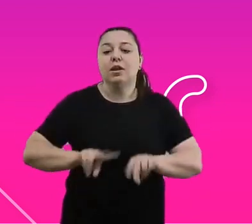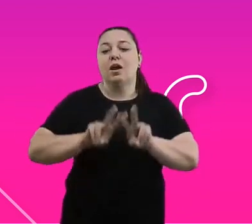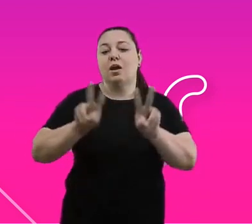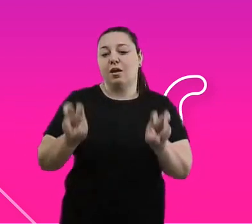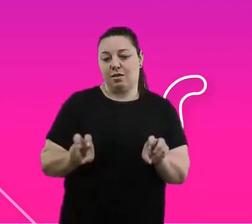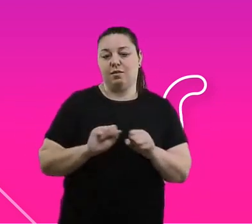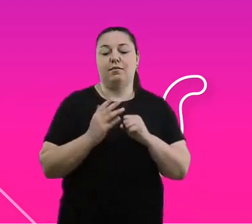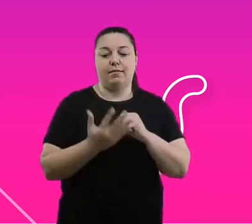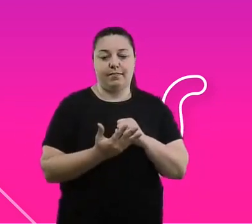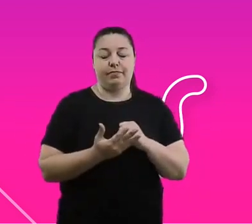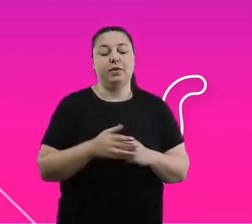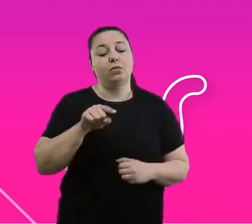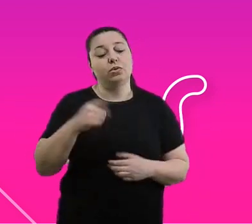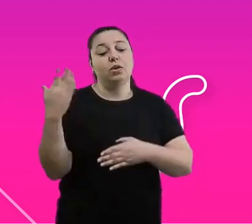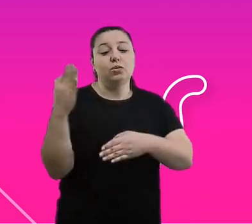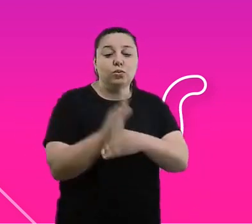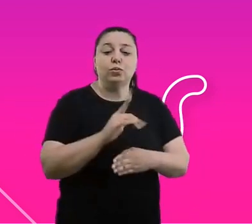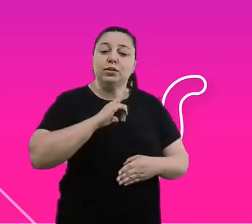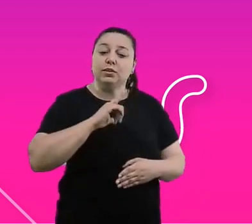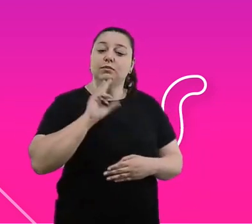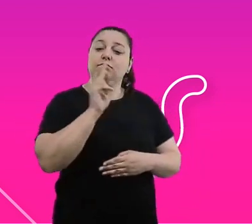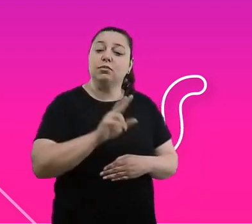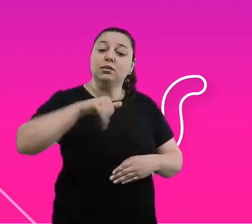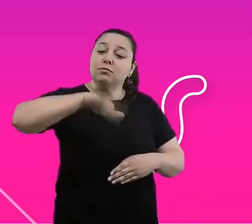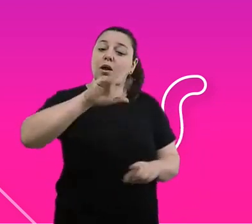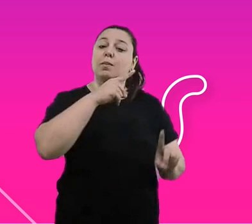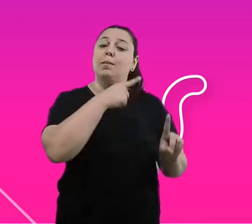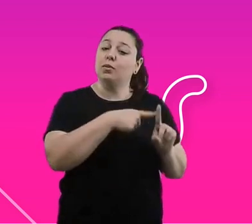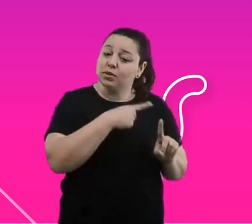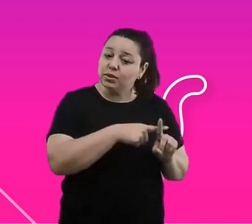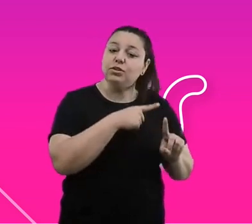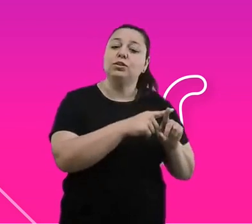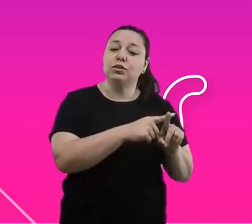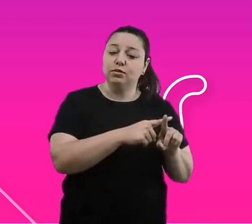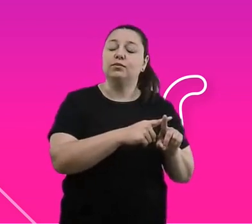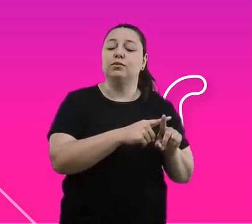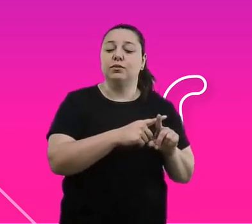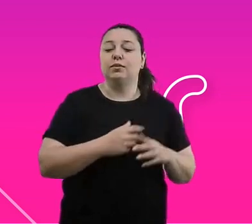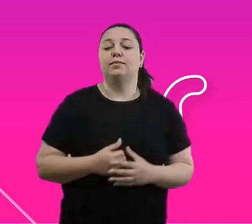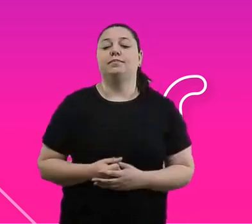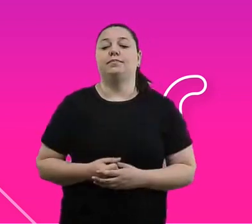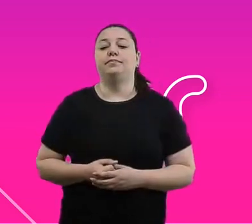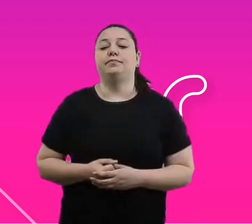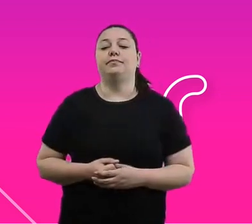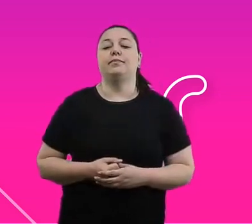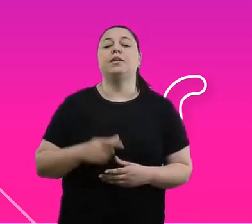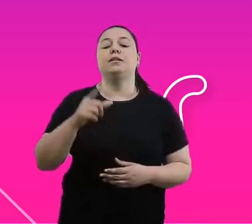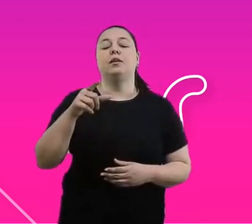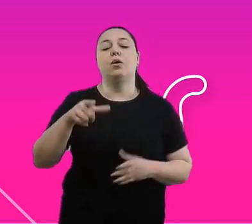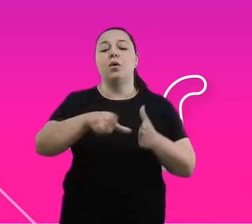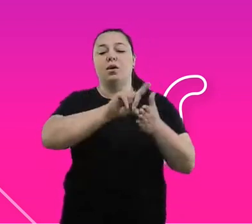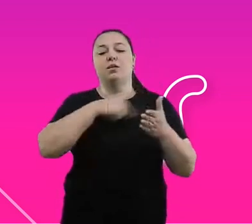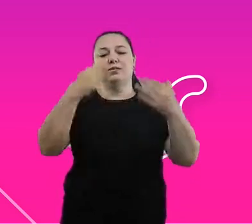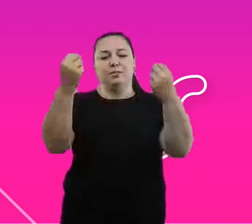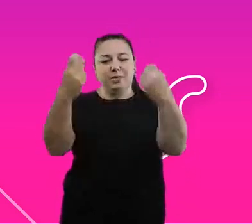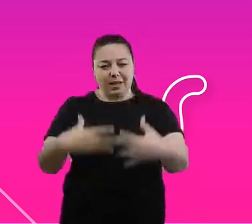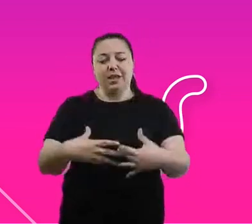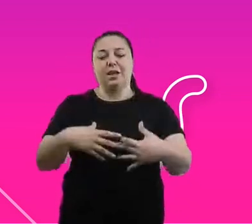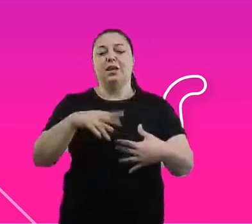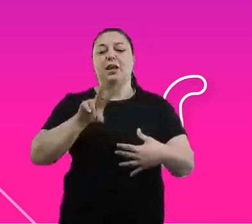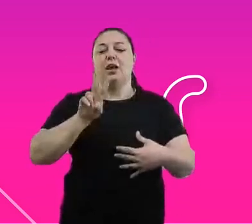avaliar o impacto do Covid, mas também para analisar o mercado de trabalho como um todo, né, daqui para frente. E,